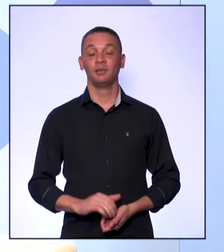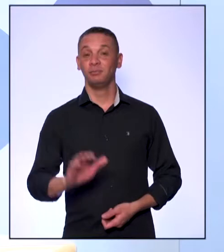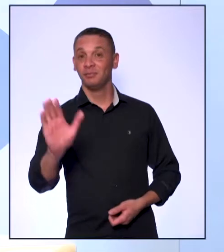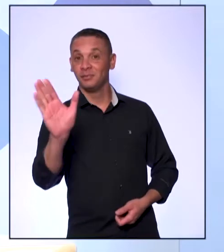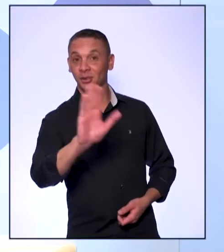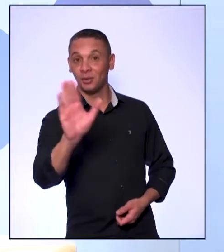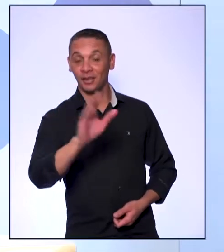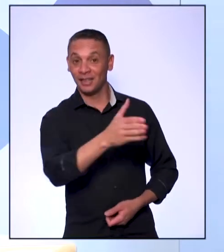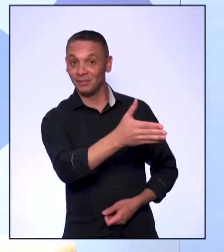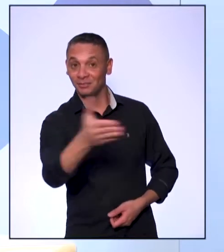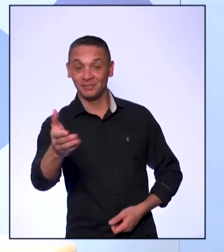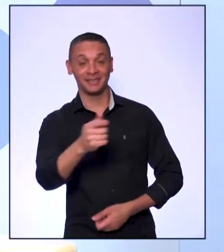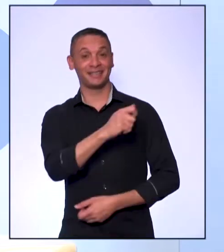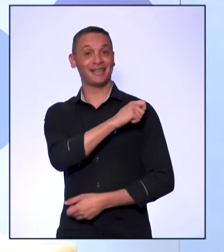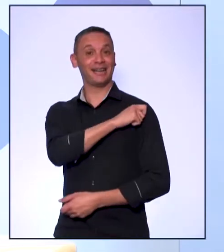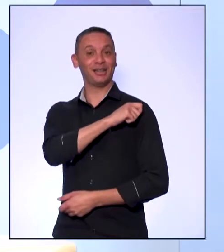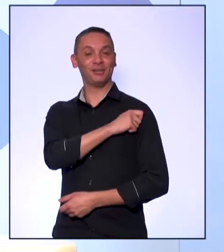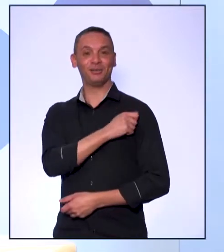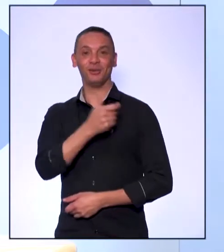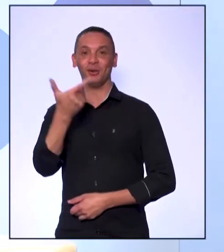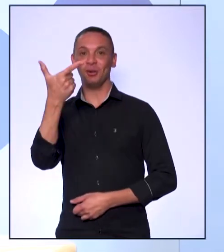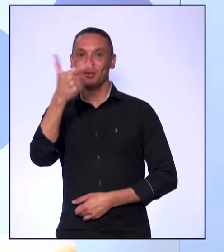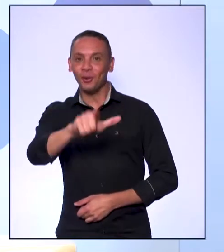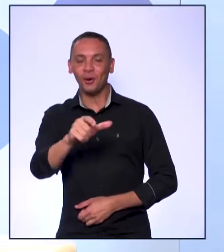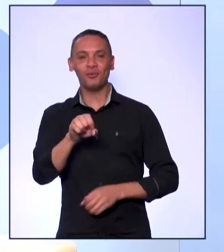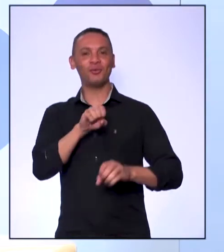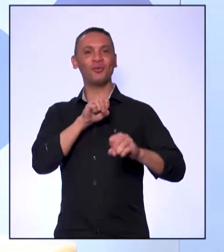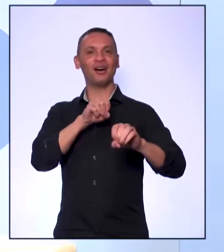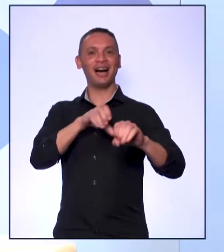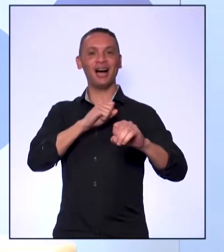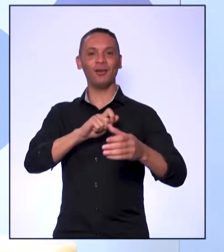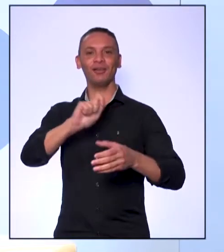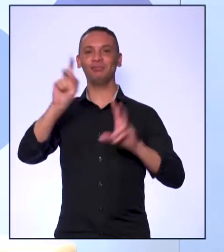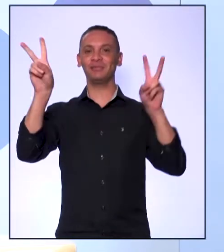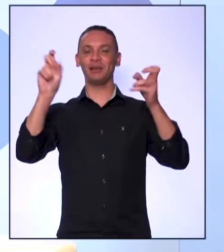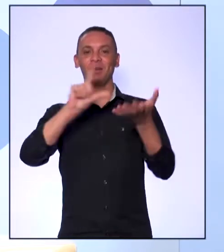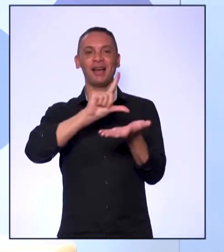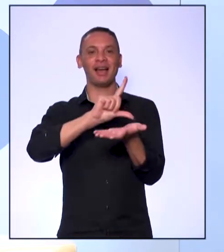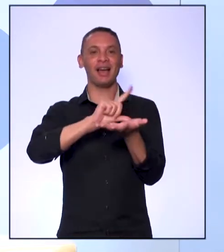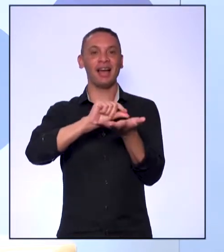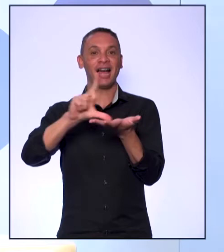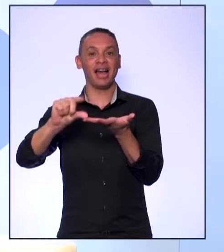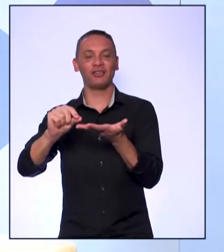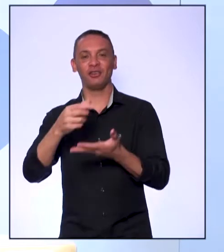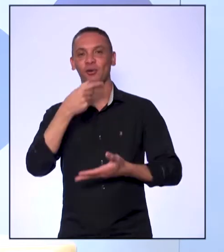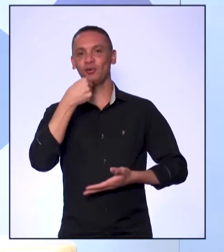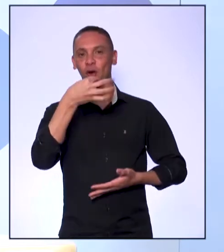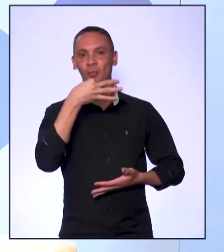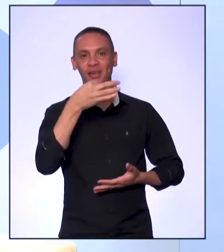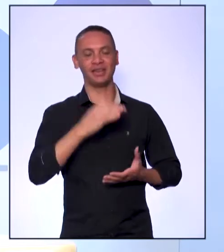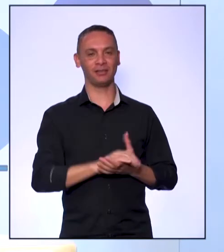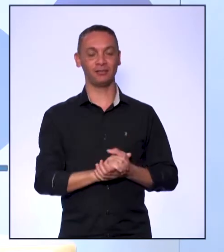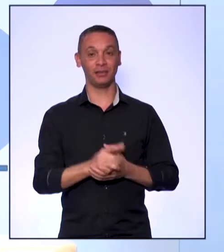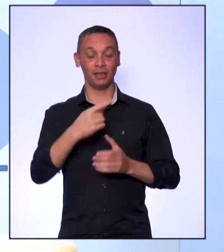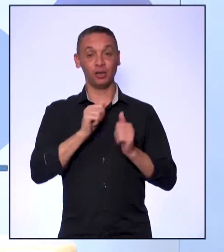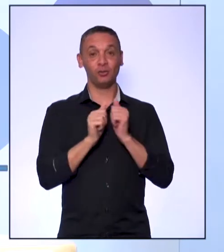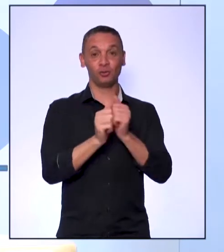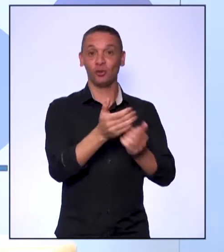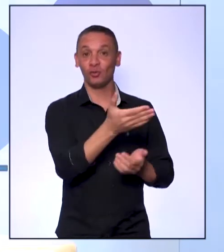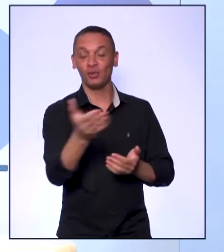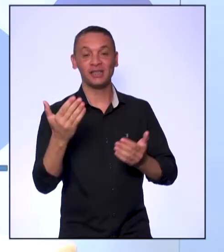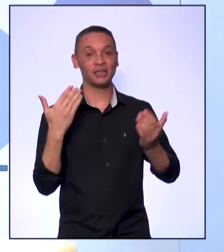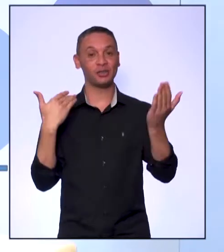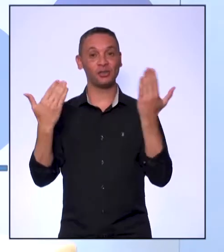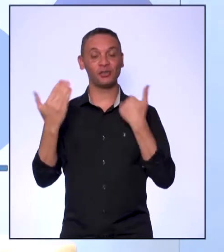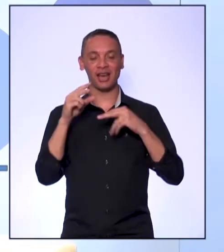Olá, caros estudantes, vamos a mais uma aula, de artigo de opinião. Estarei aqui acompanhando vocês, a participação de vocês